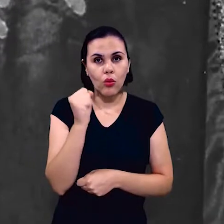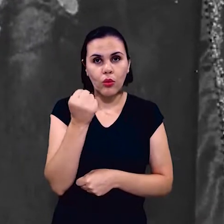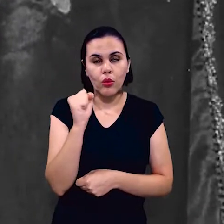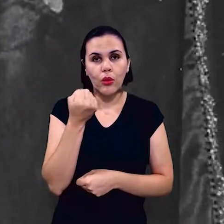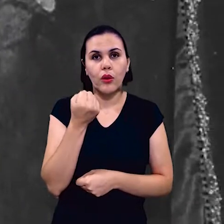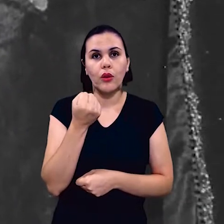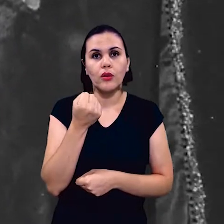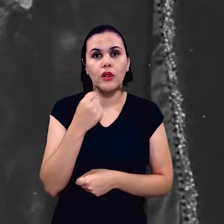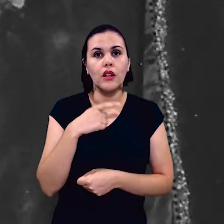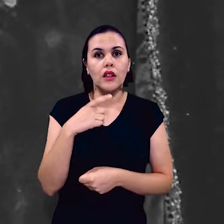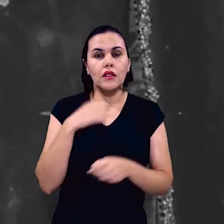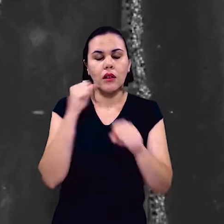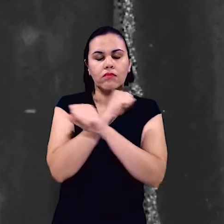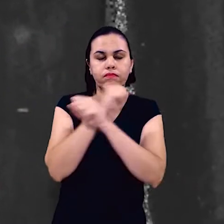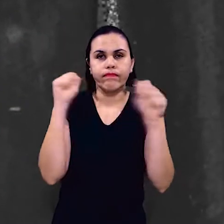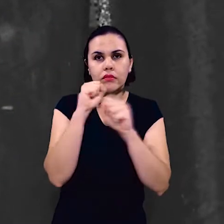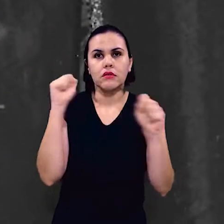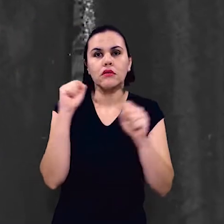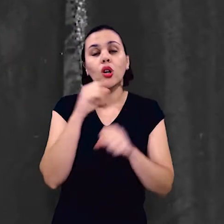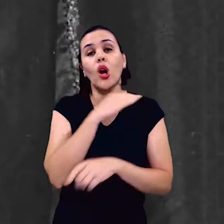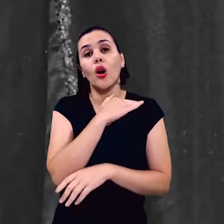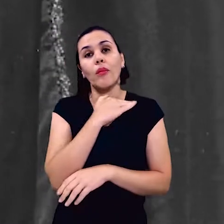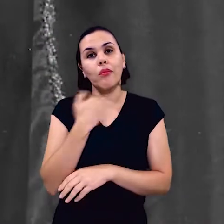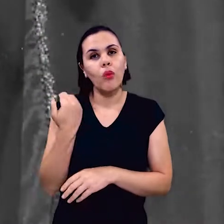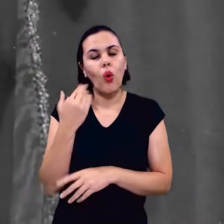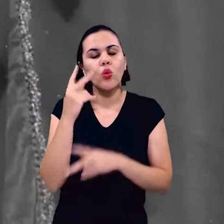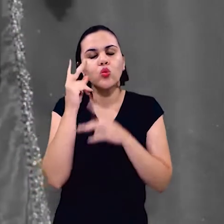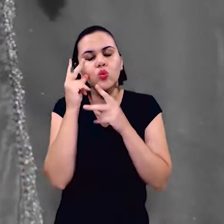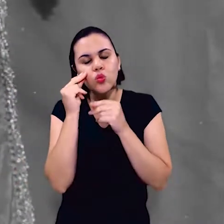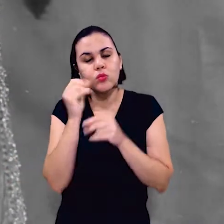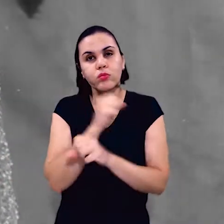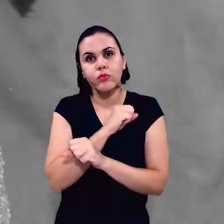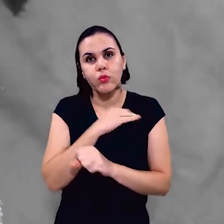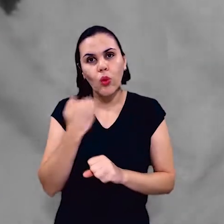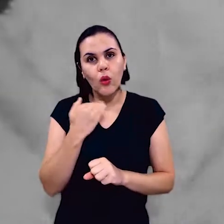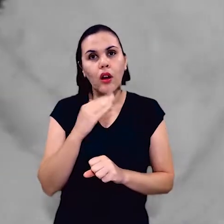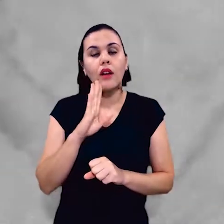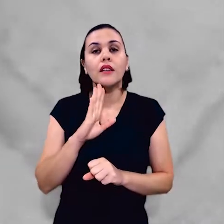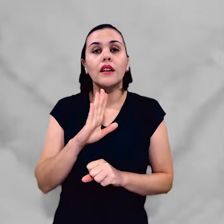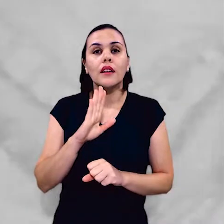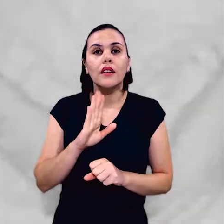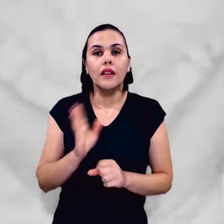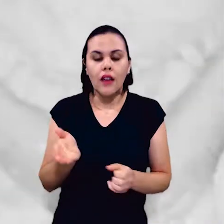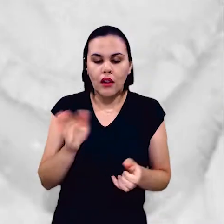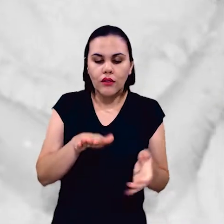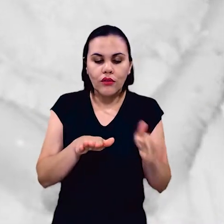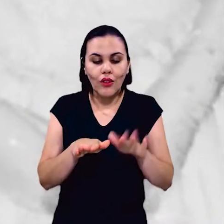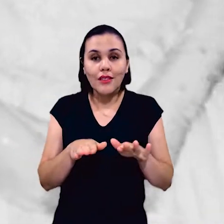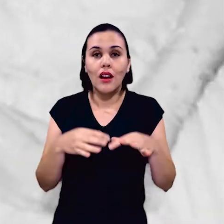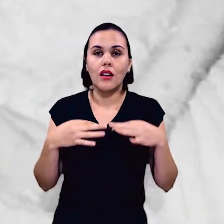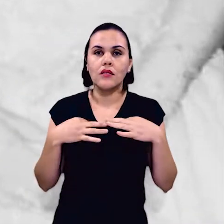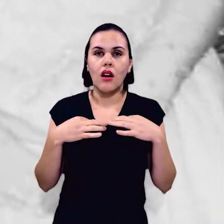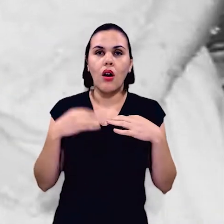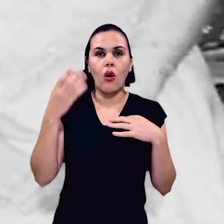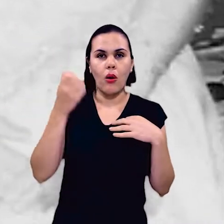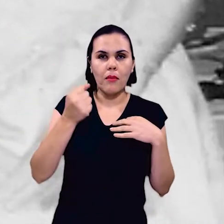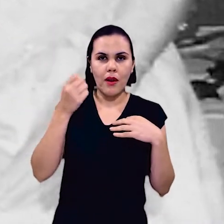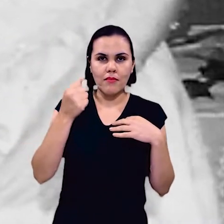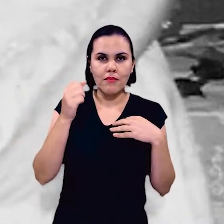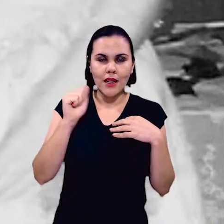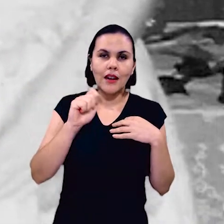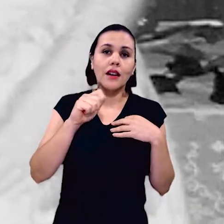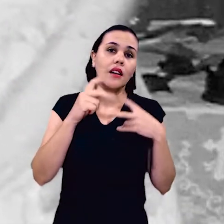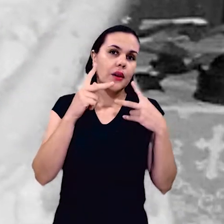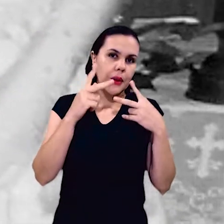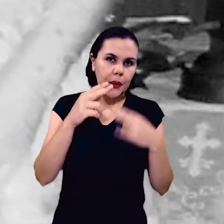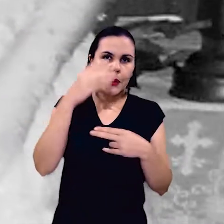2008. Teve um mau súbito e faleceu dormindo. E ela foi enterrada com o vestido branco dela de imperatriz,